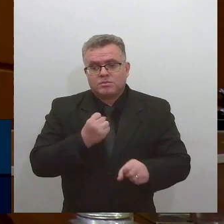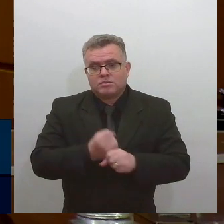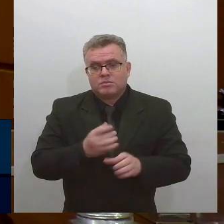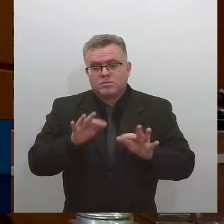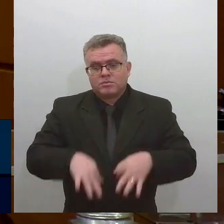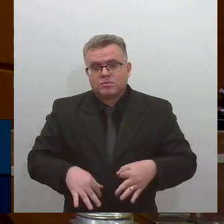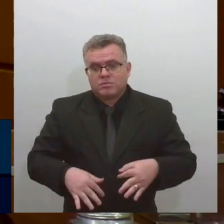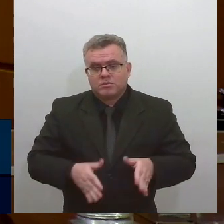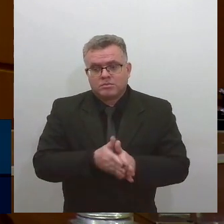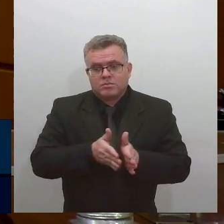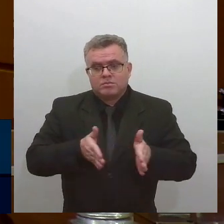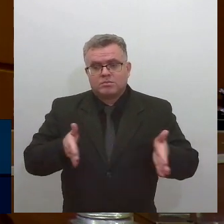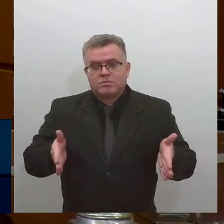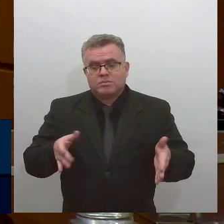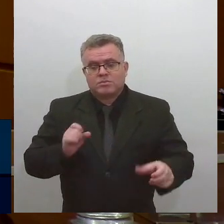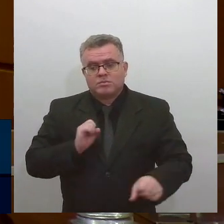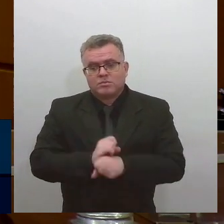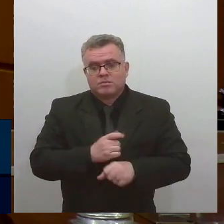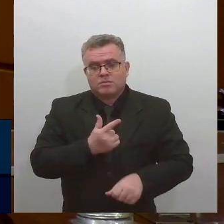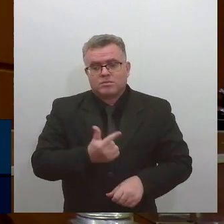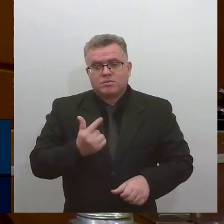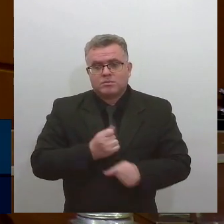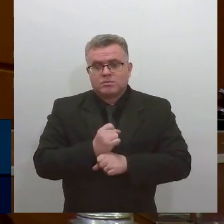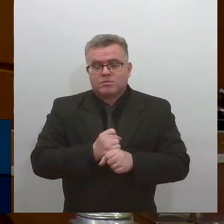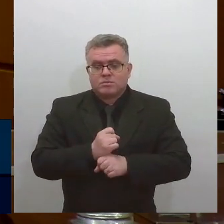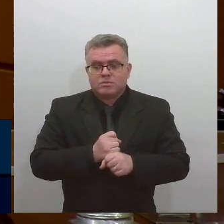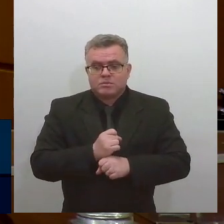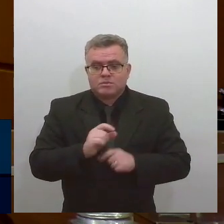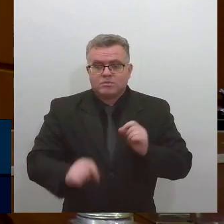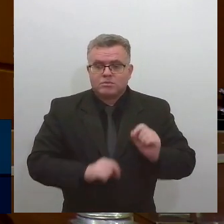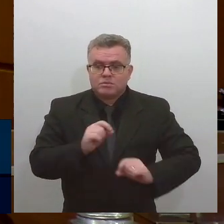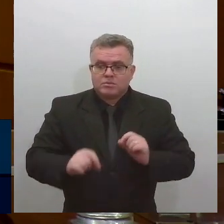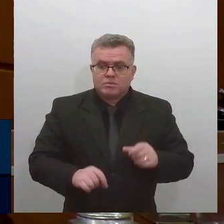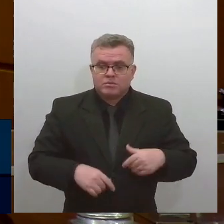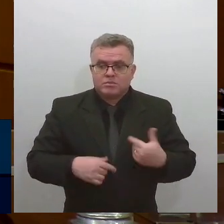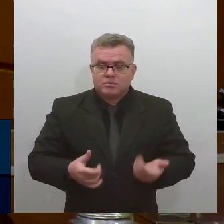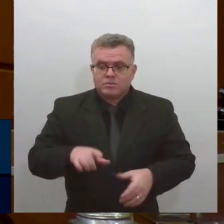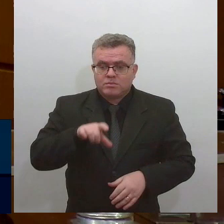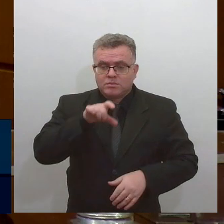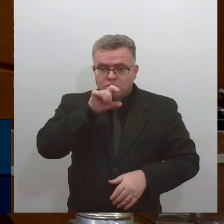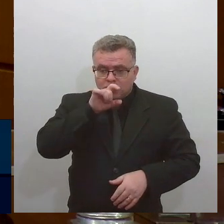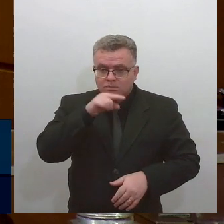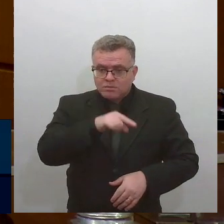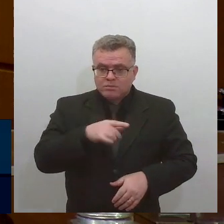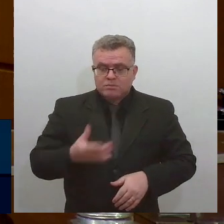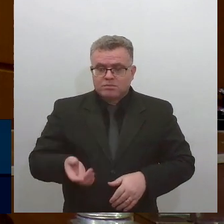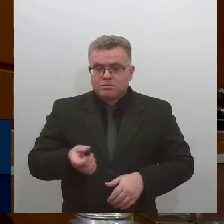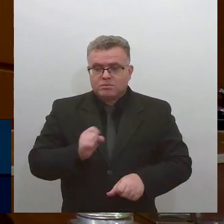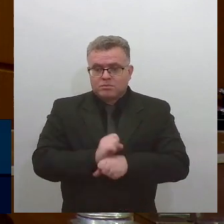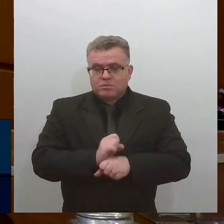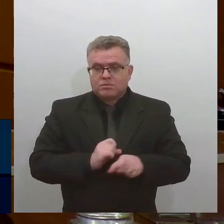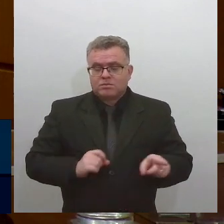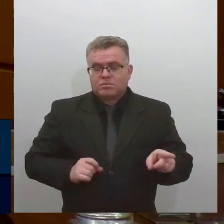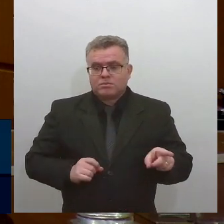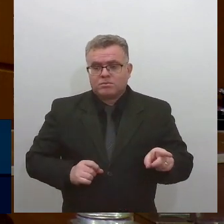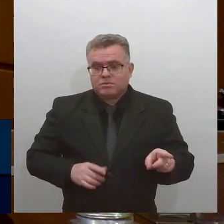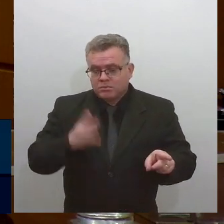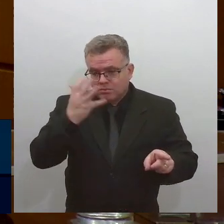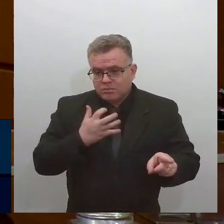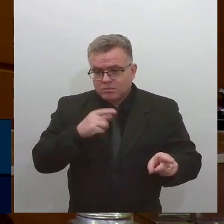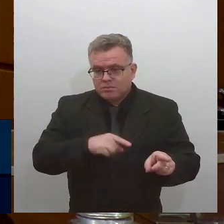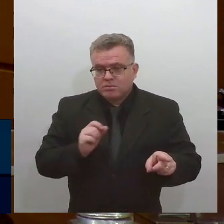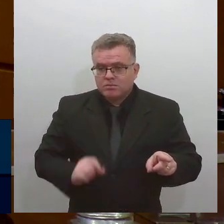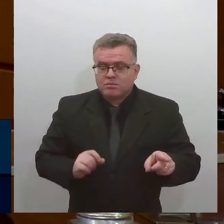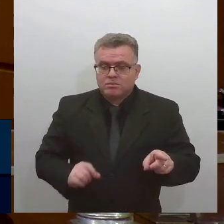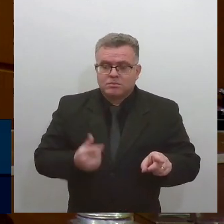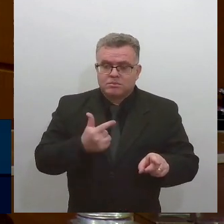por causa do Papagaio do pomo roxo e eu não tô mentindo não tô falando a verdade 22 anos por conta de uma questão